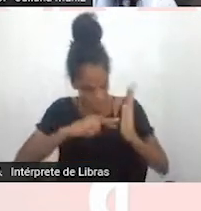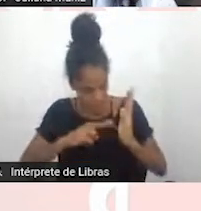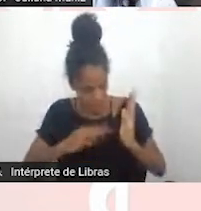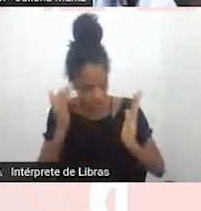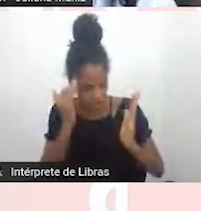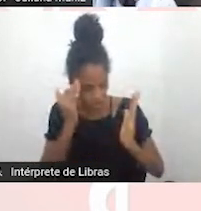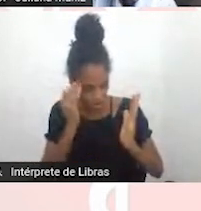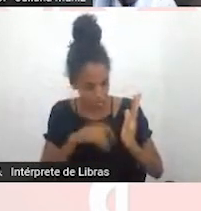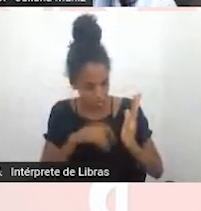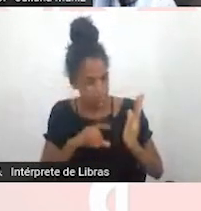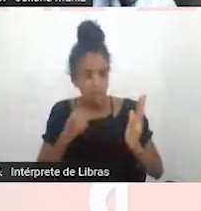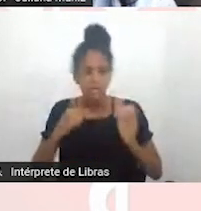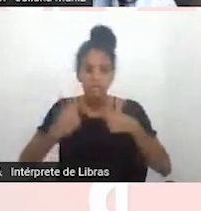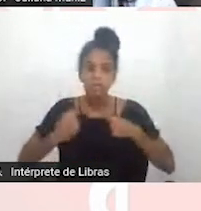dedímeros